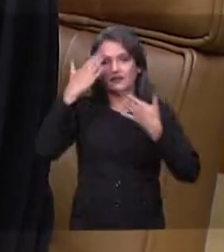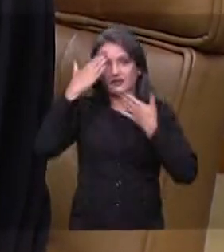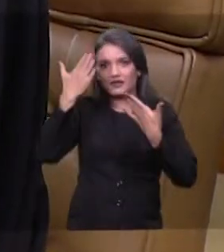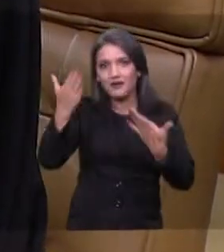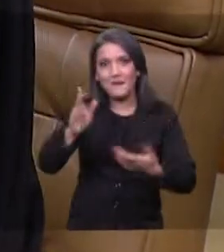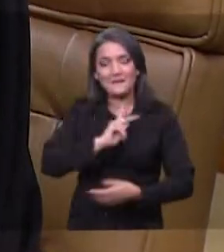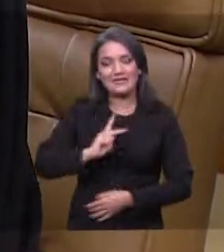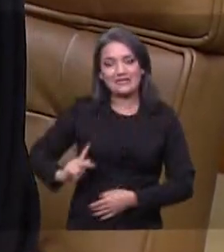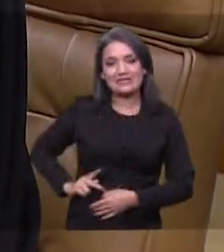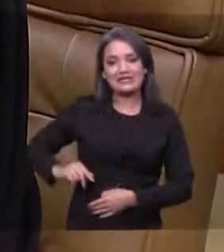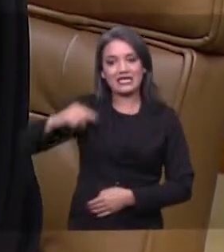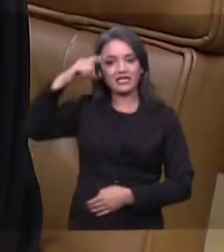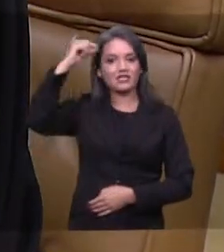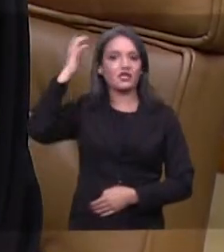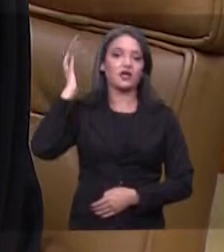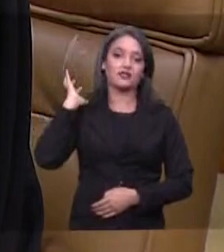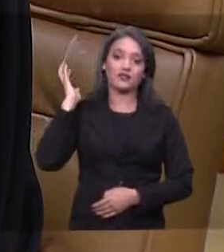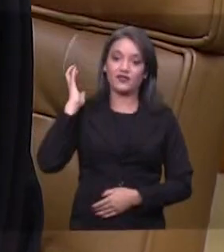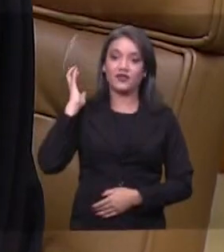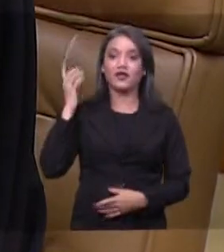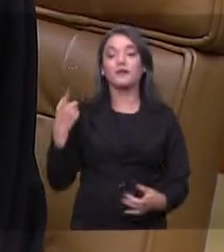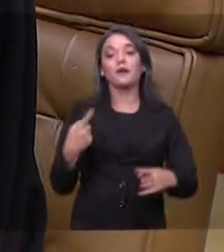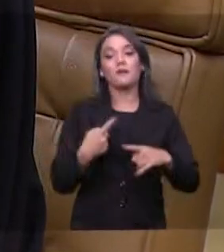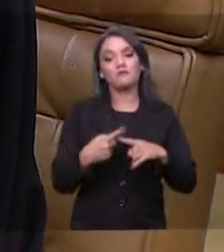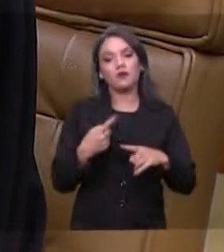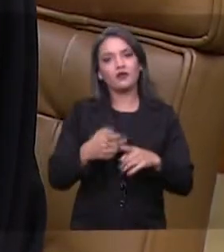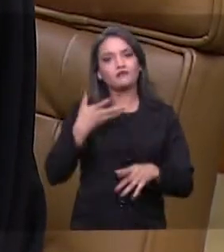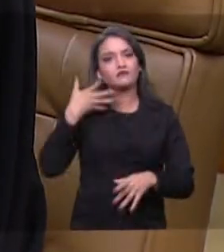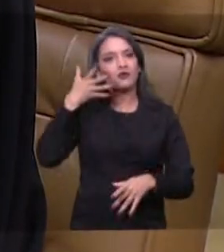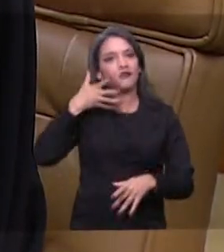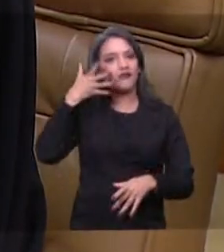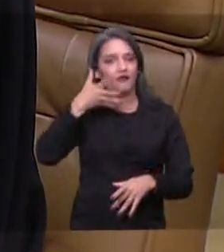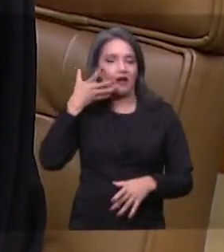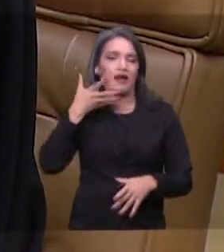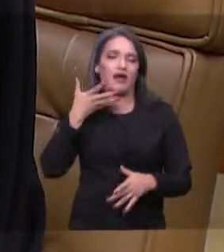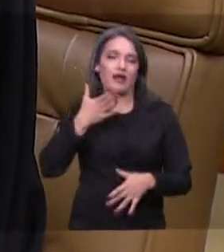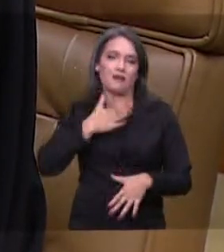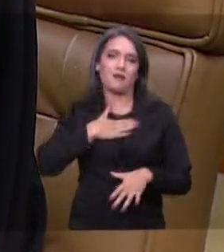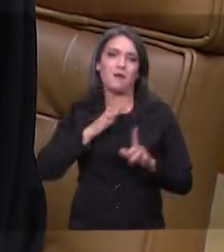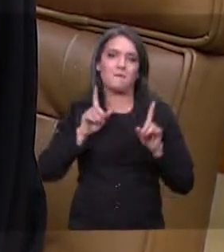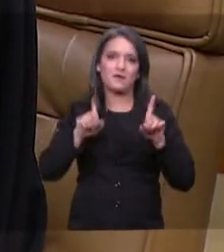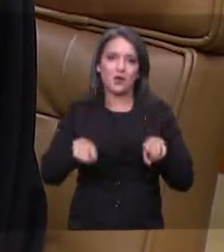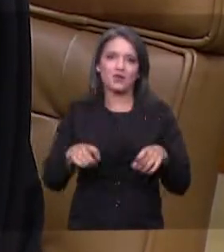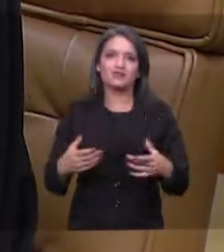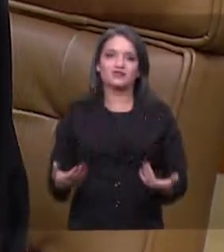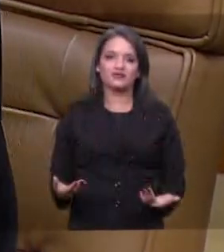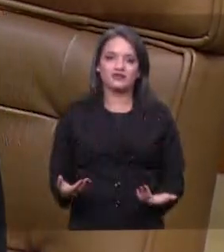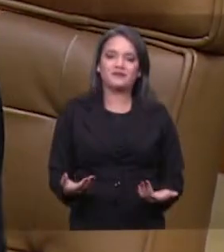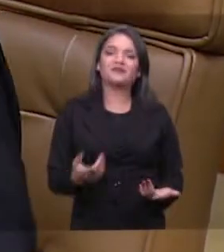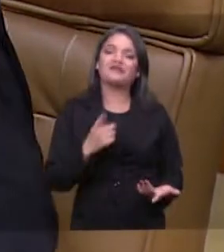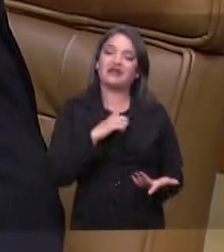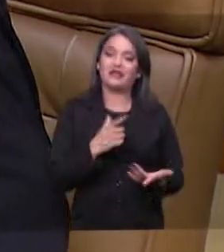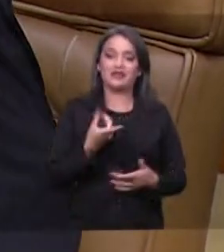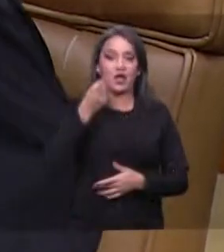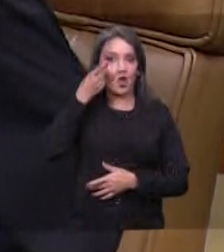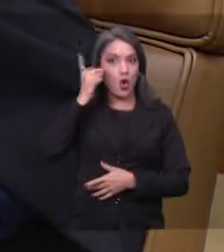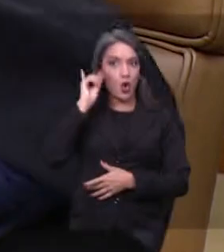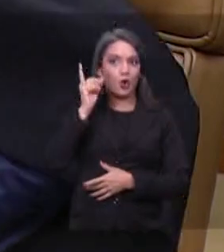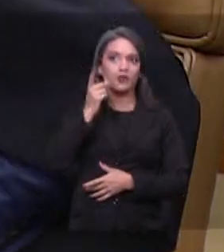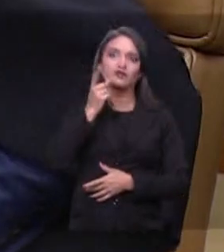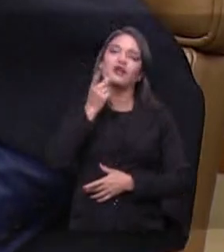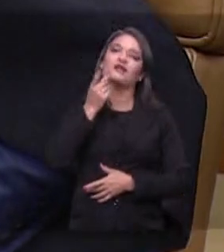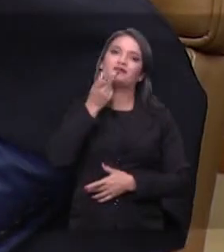Weber pelas generosas palavras por ocasião da minha posse, renovadas na sessão de